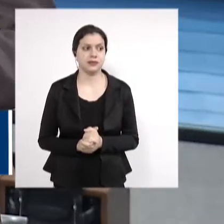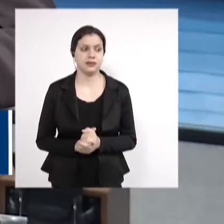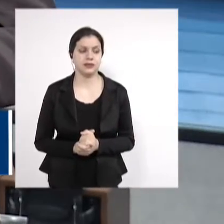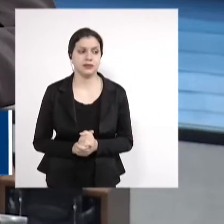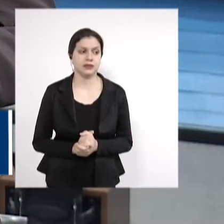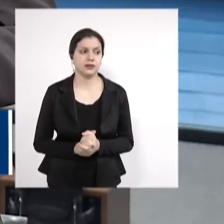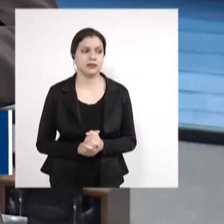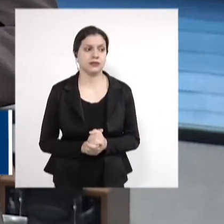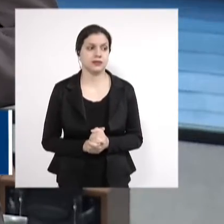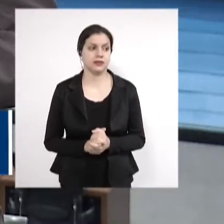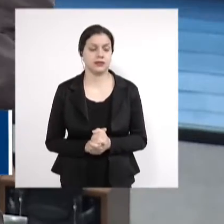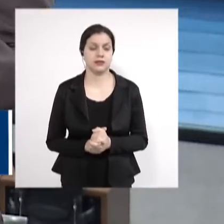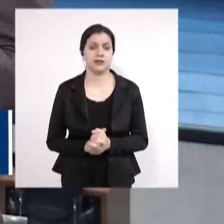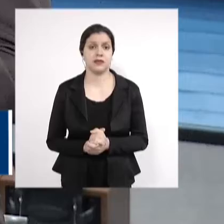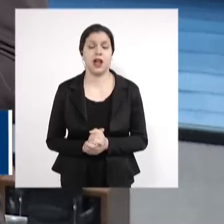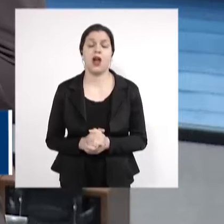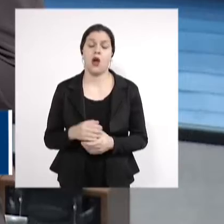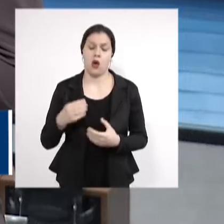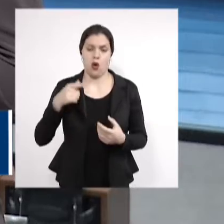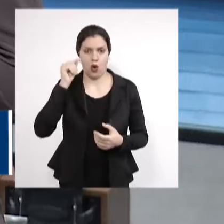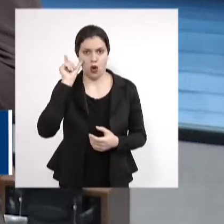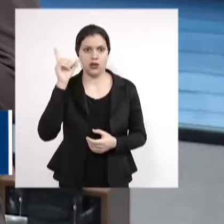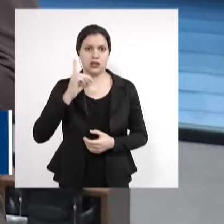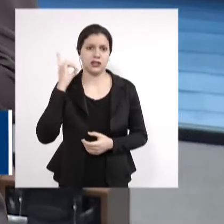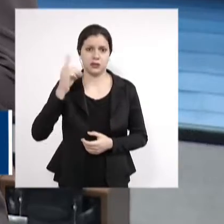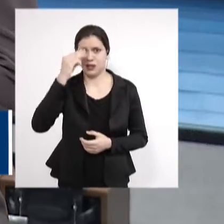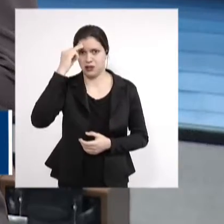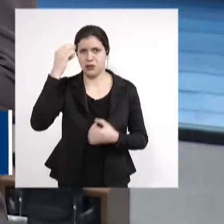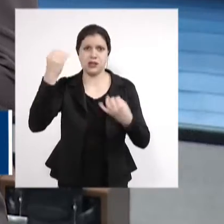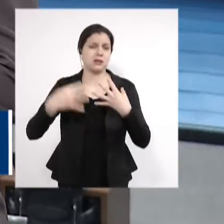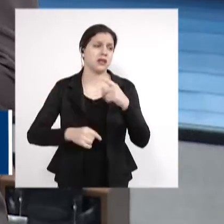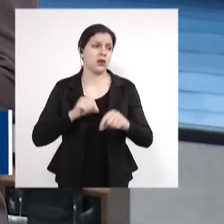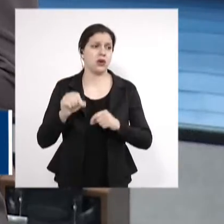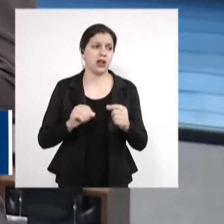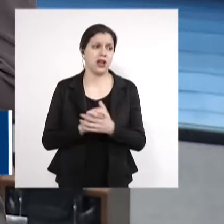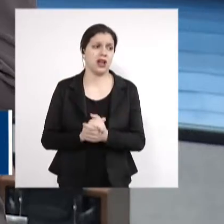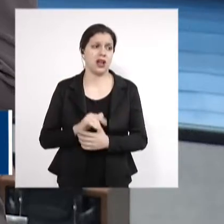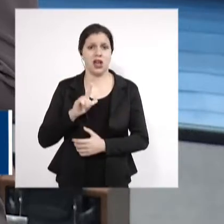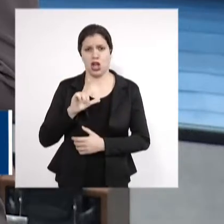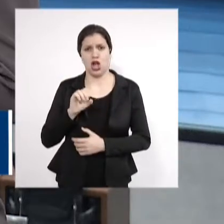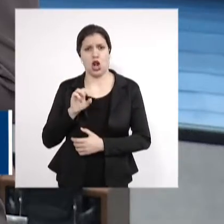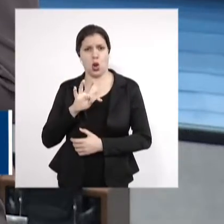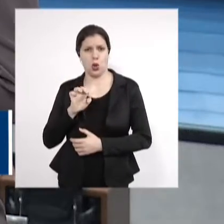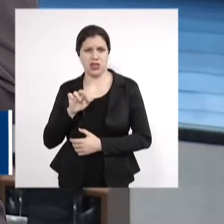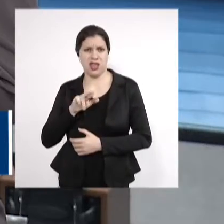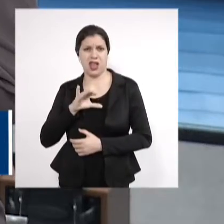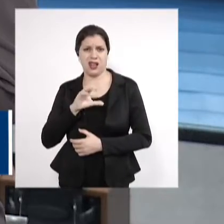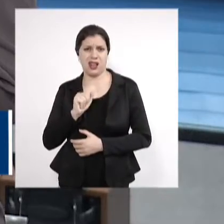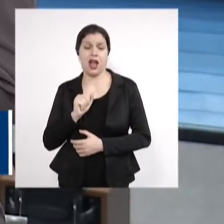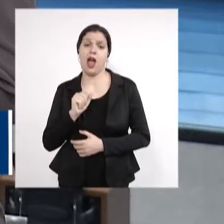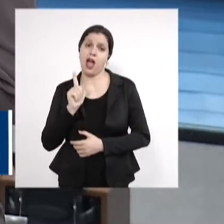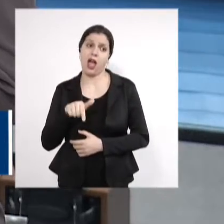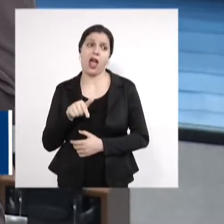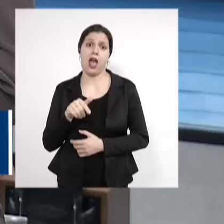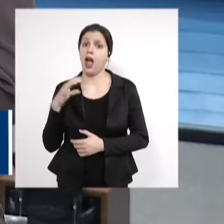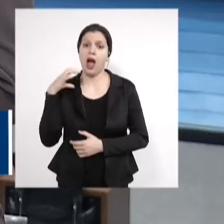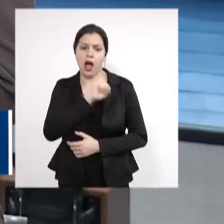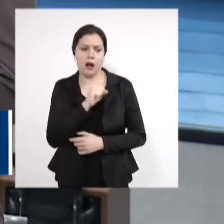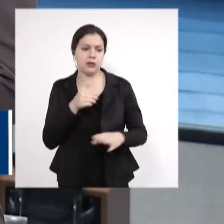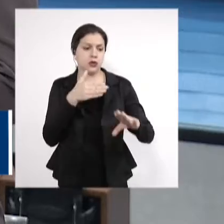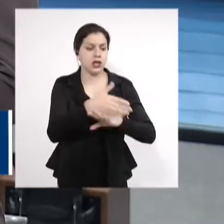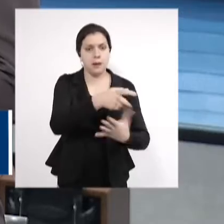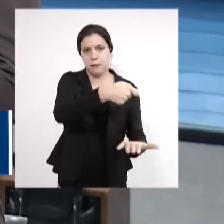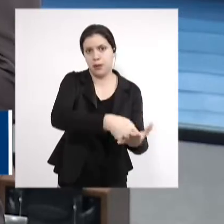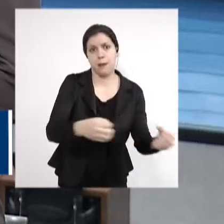Barbosinha até justificou ontem, durante a reunião da CCJR, que a lotérica é justamente para isso. São serviços rápidos,